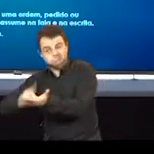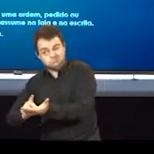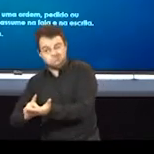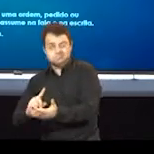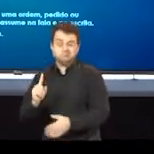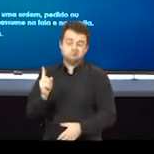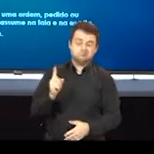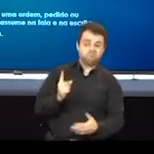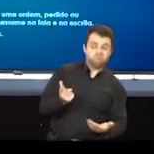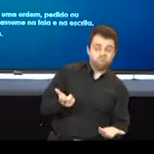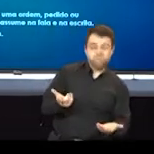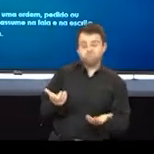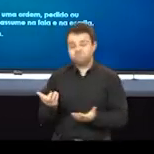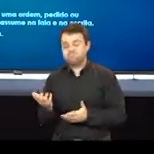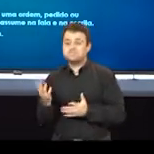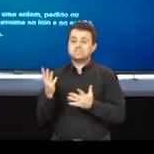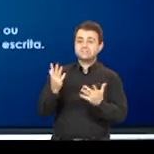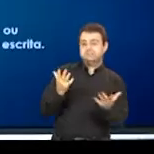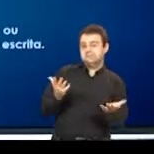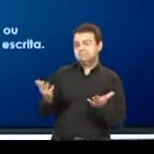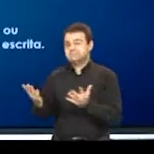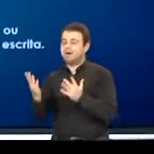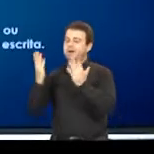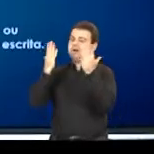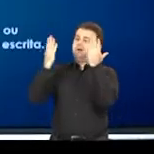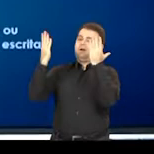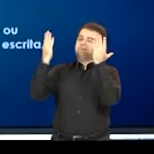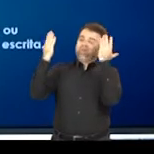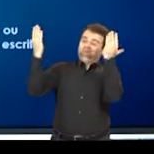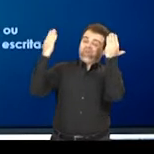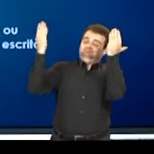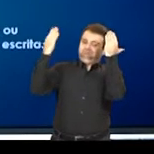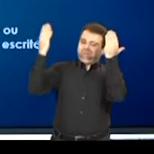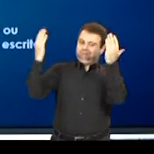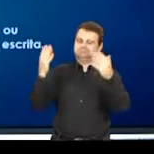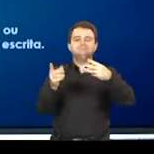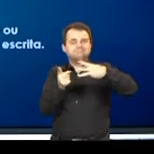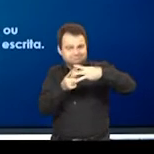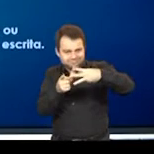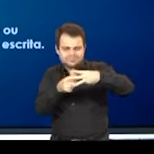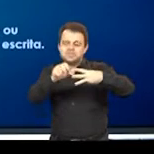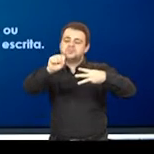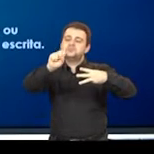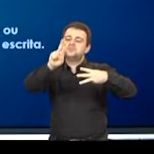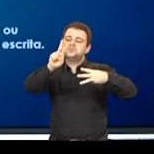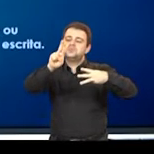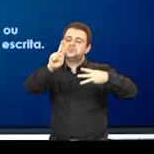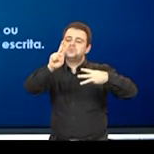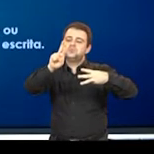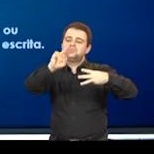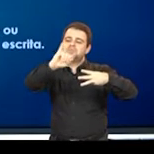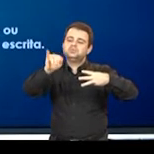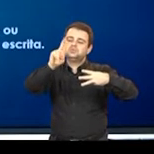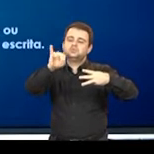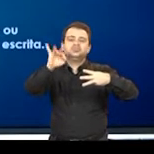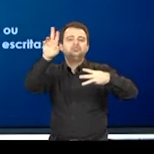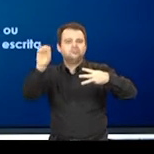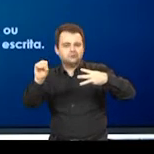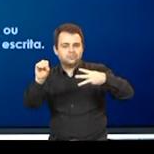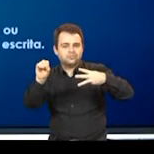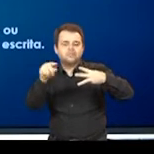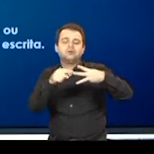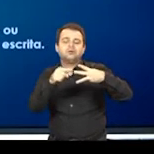jogo? Percebam como que no verbo no subjuntivo existe uma dúvida muito maior do que no